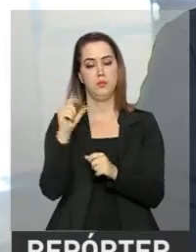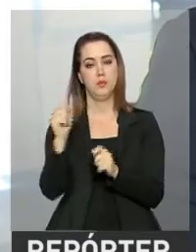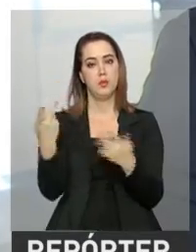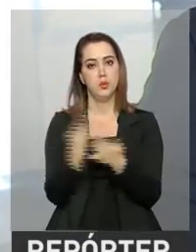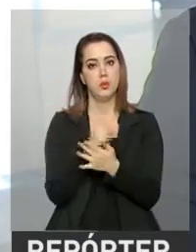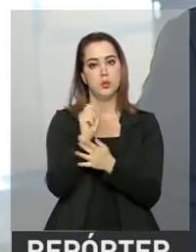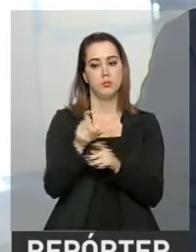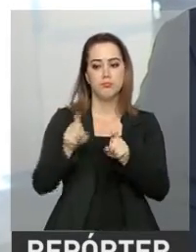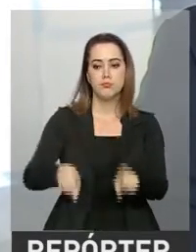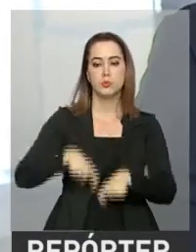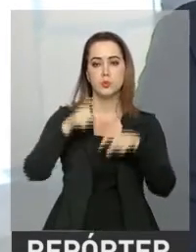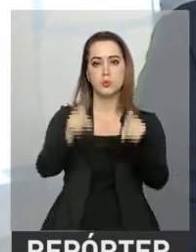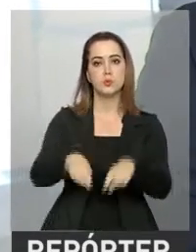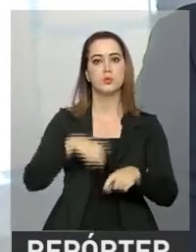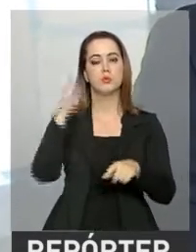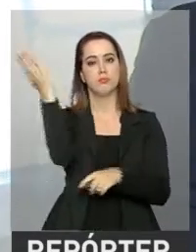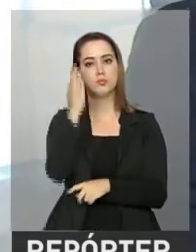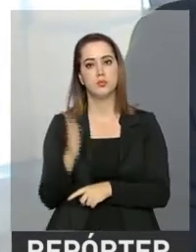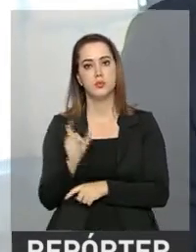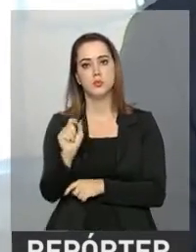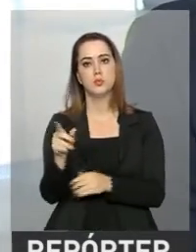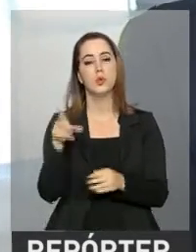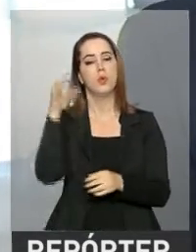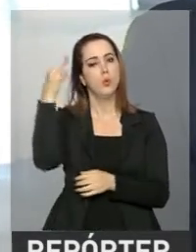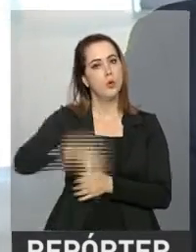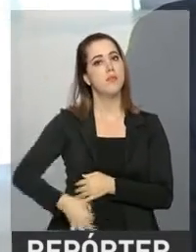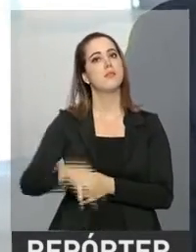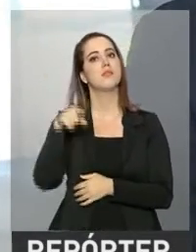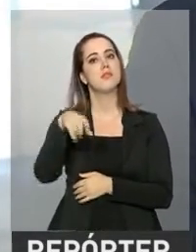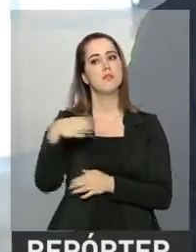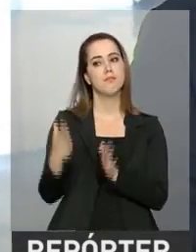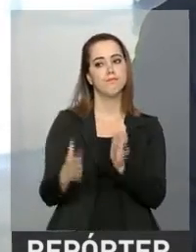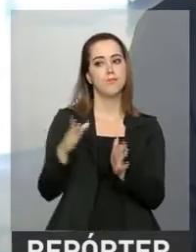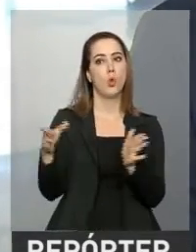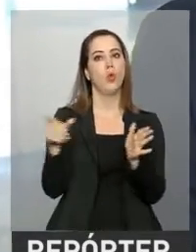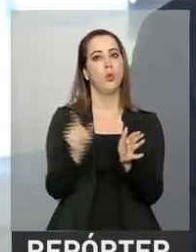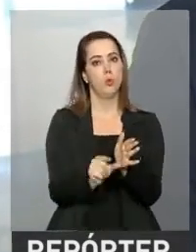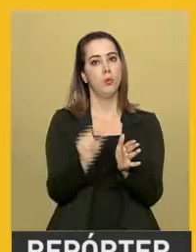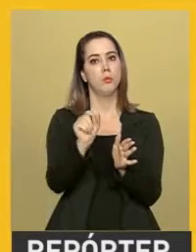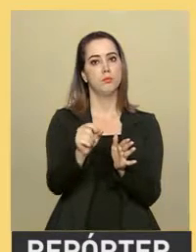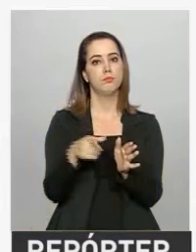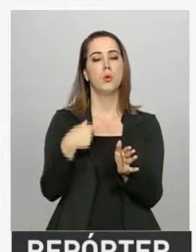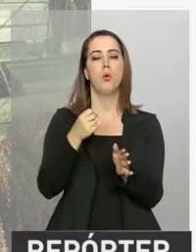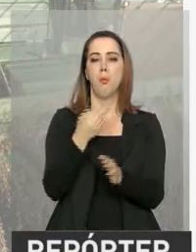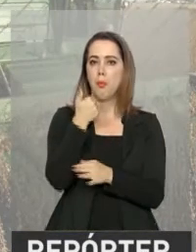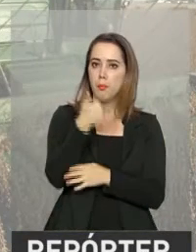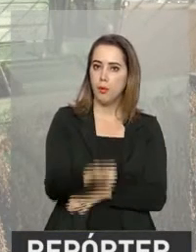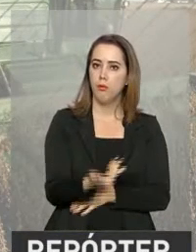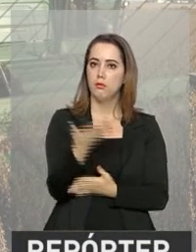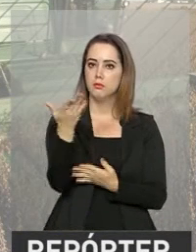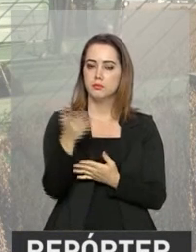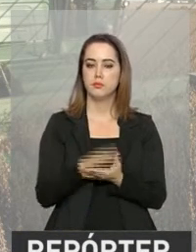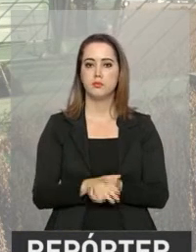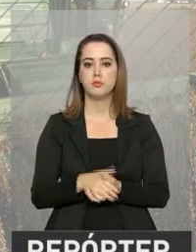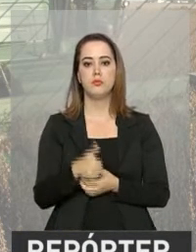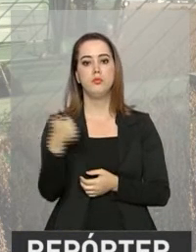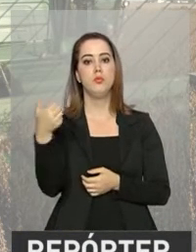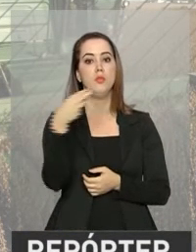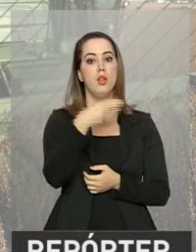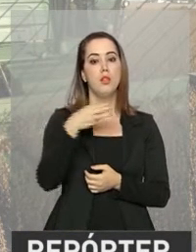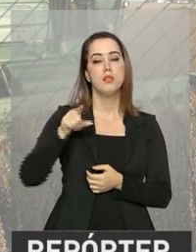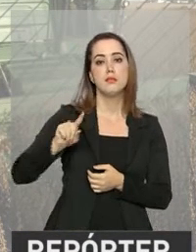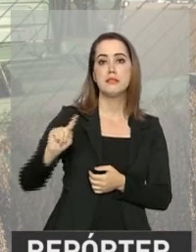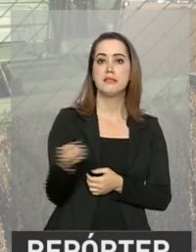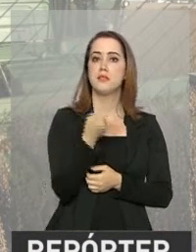competitividade do agronegócio brasileiro, o que com certeza no curto prazo gerará interessantes divisas. São 13 mil leis que regem o Ministério